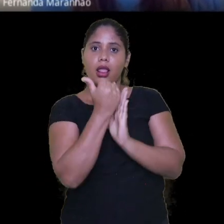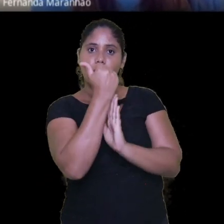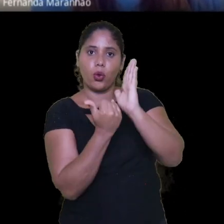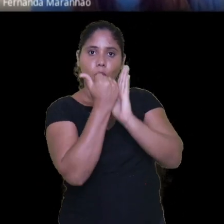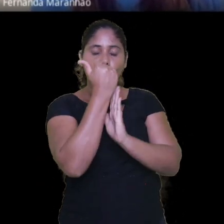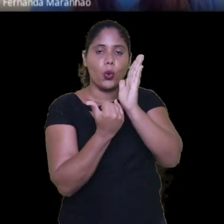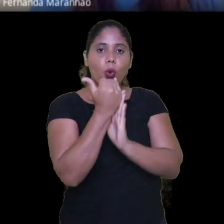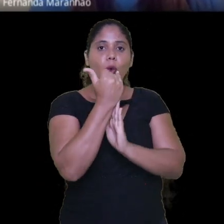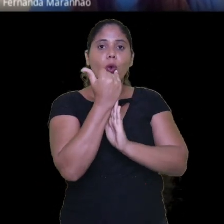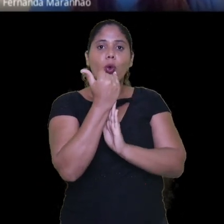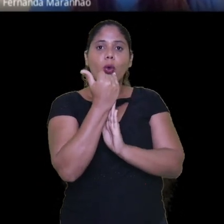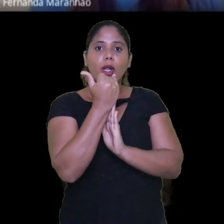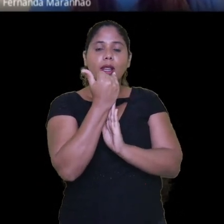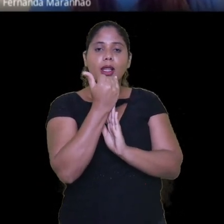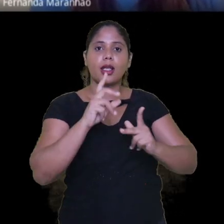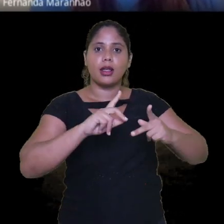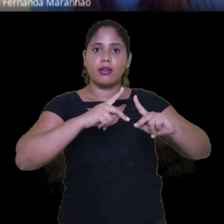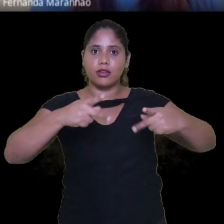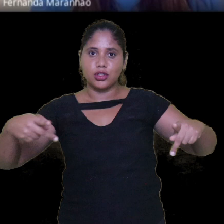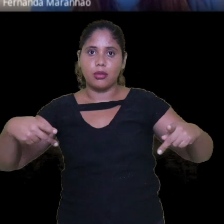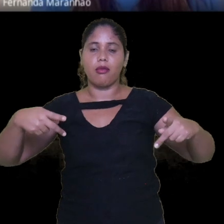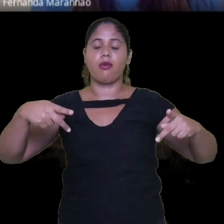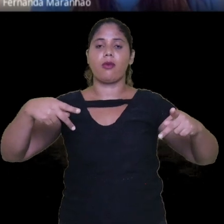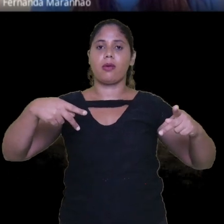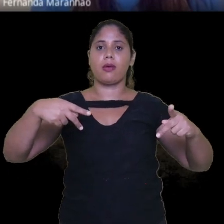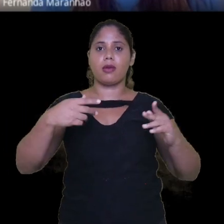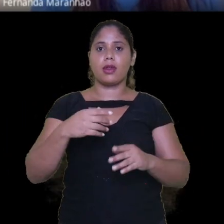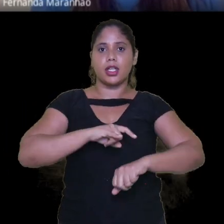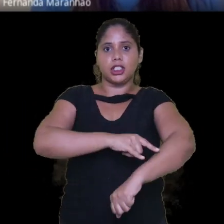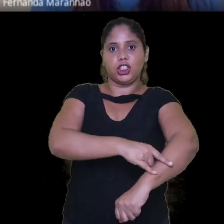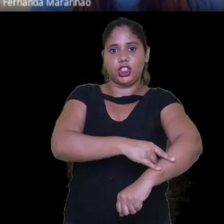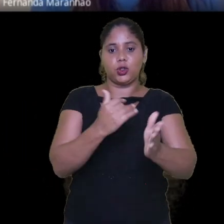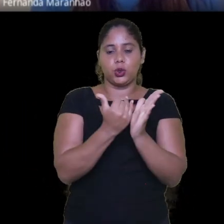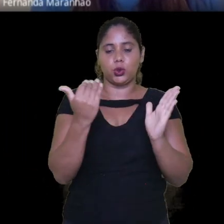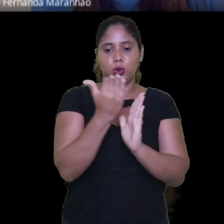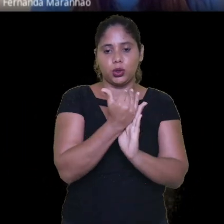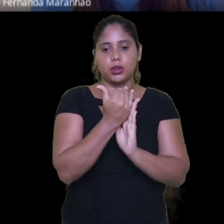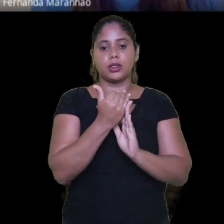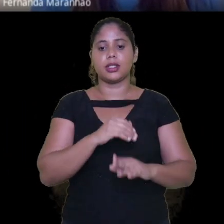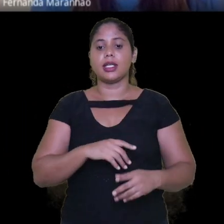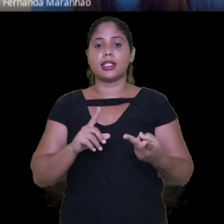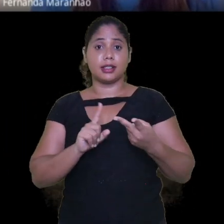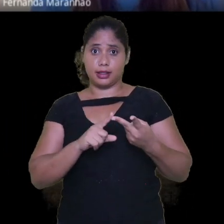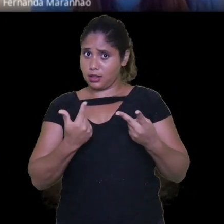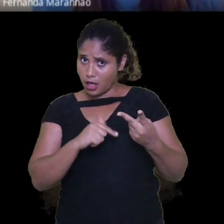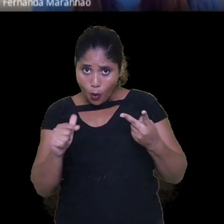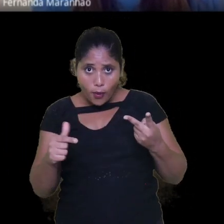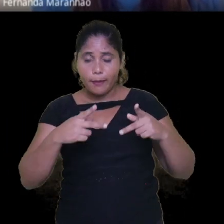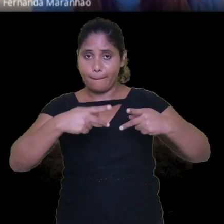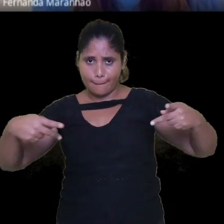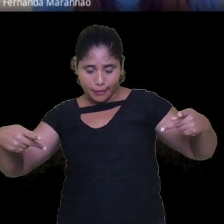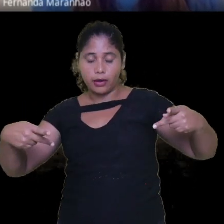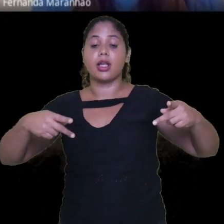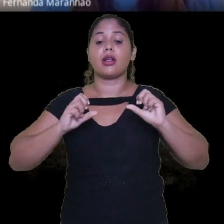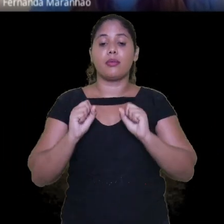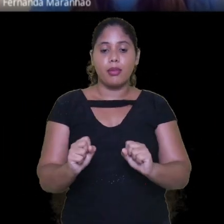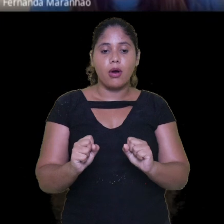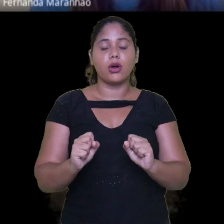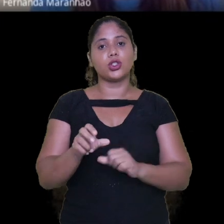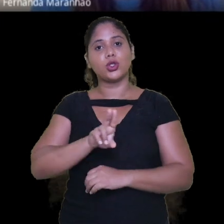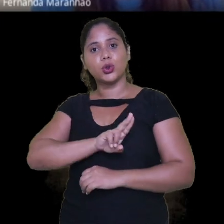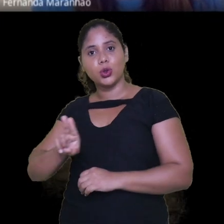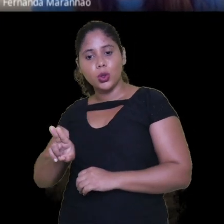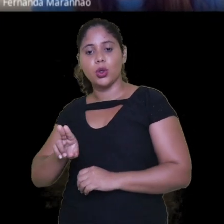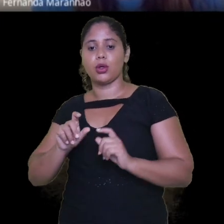pode ser encontrada na gravidez e que trata da pré-eclâmpsia que acontece na pessoa que já